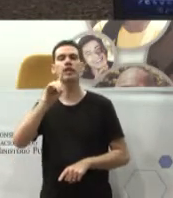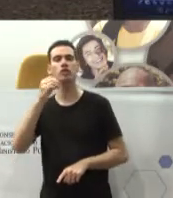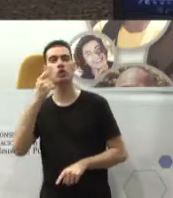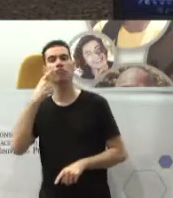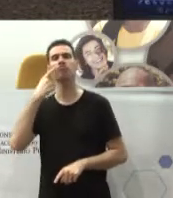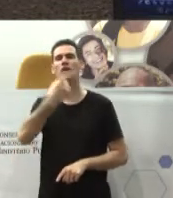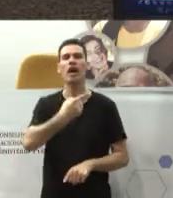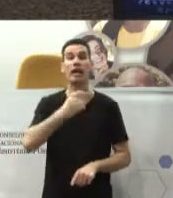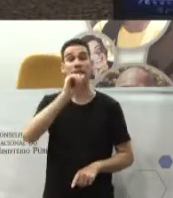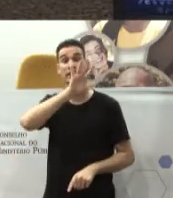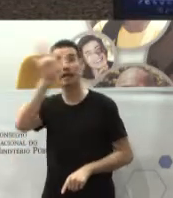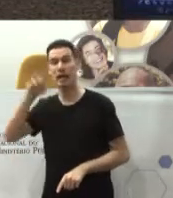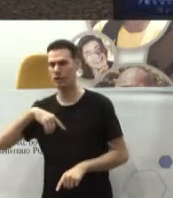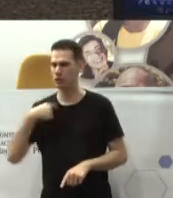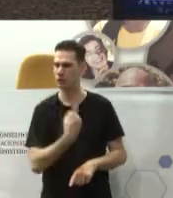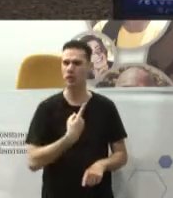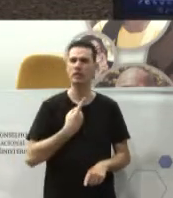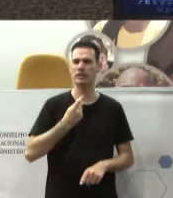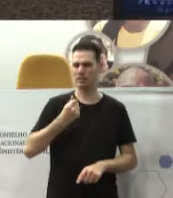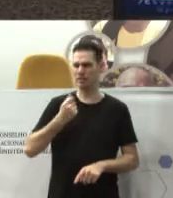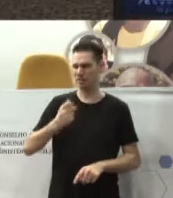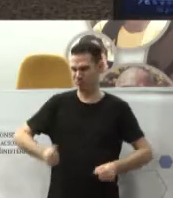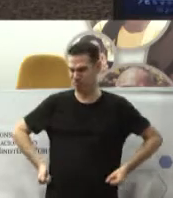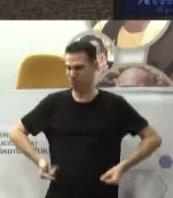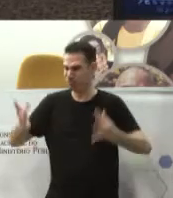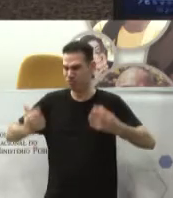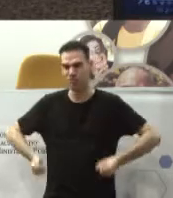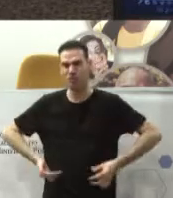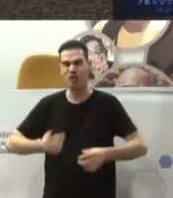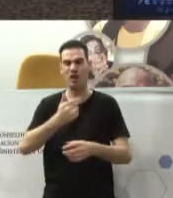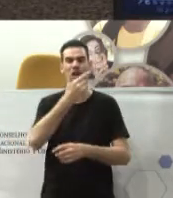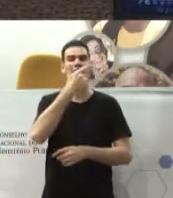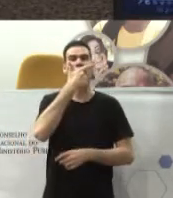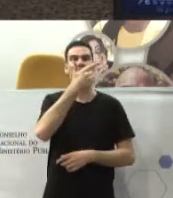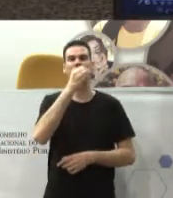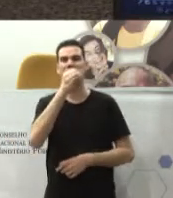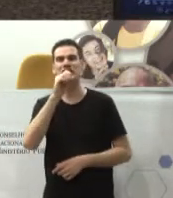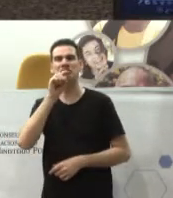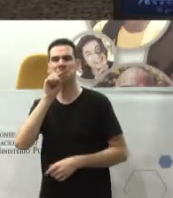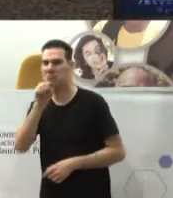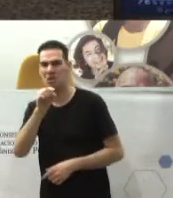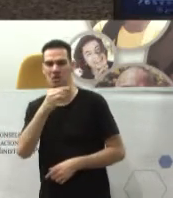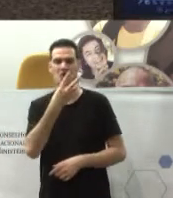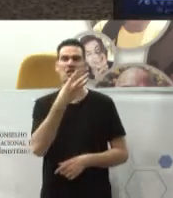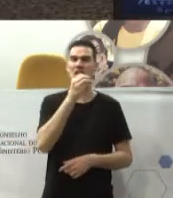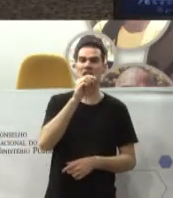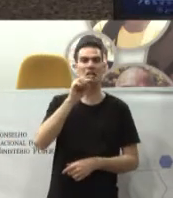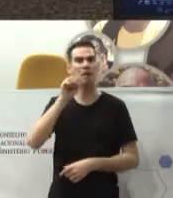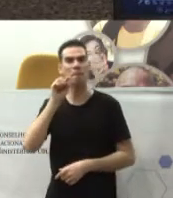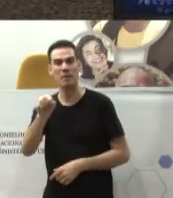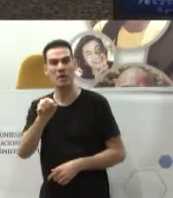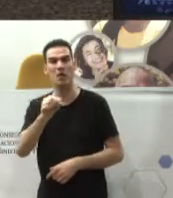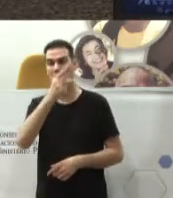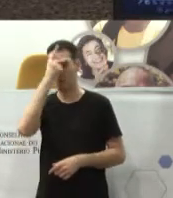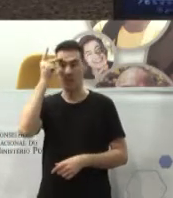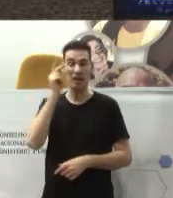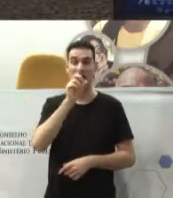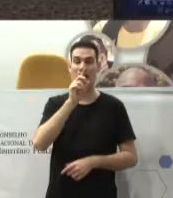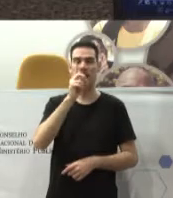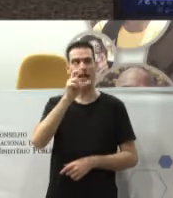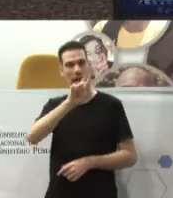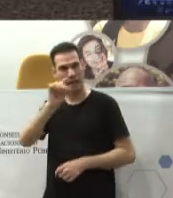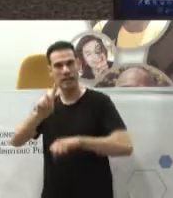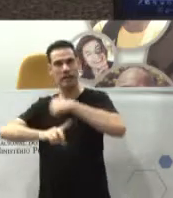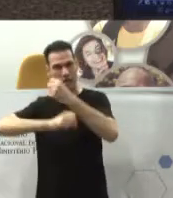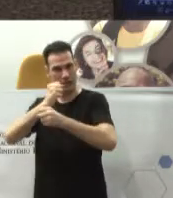Nós gastamos 20 até 30 mil libras esterlinas para cada ano de sobrevida. E se